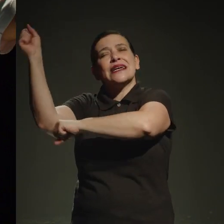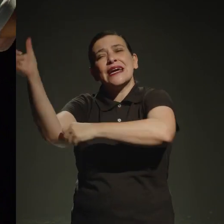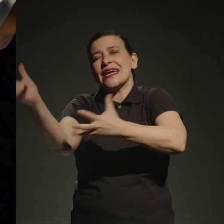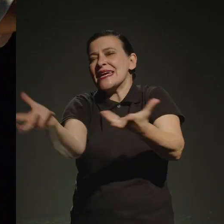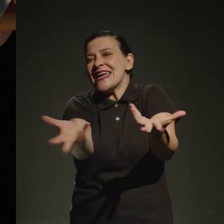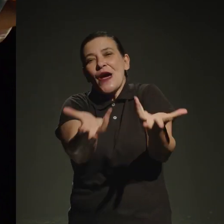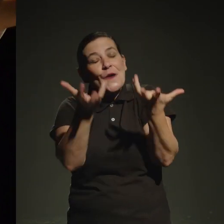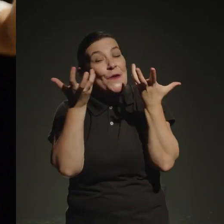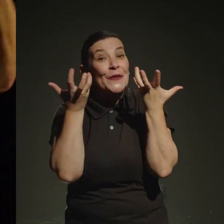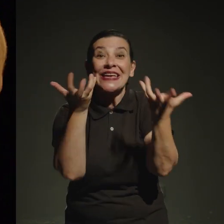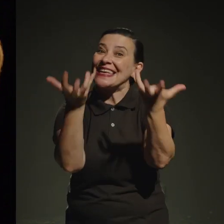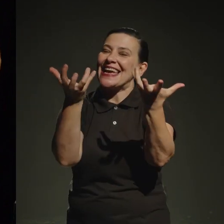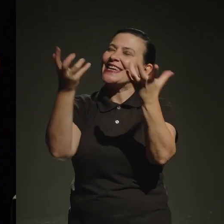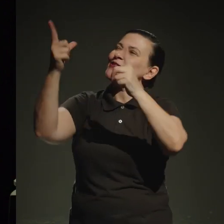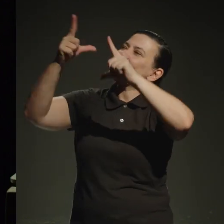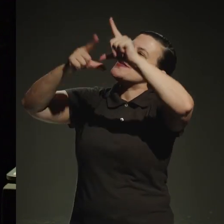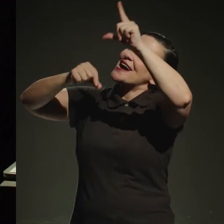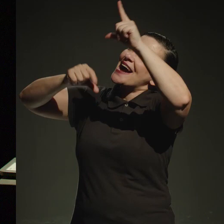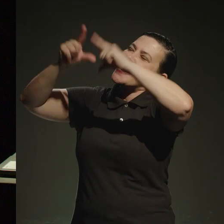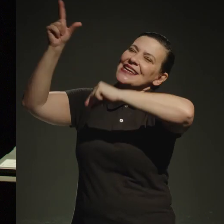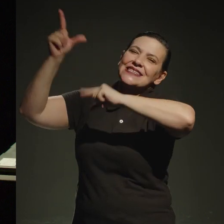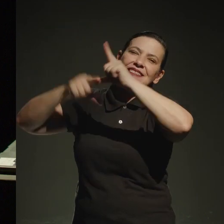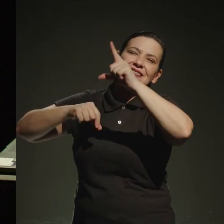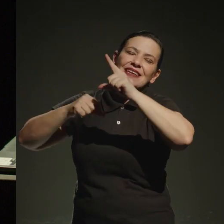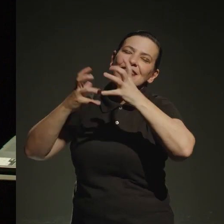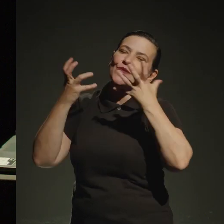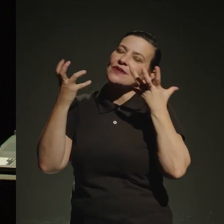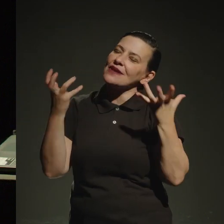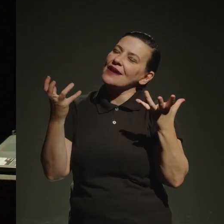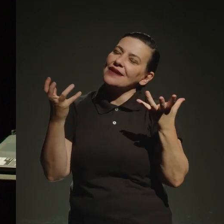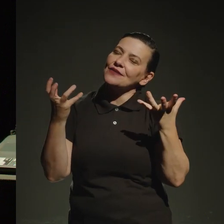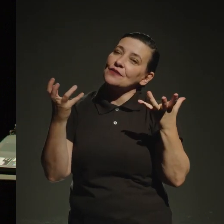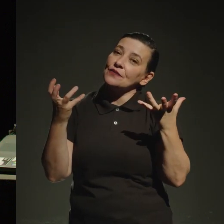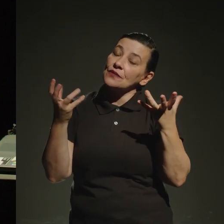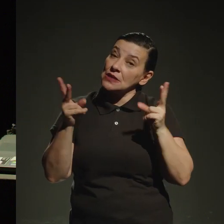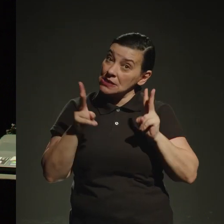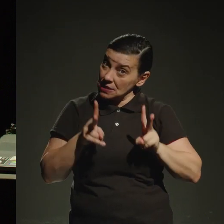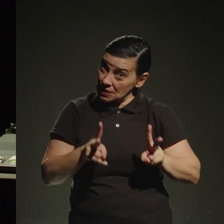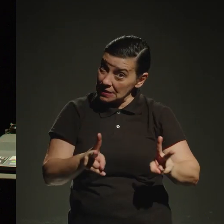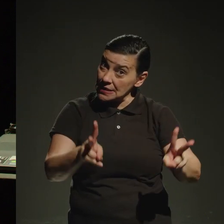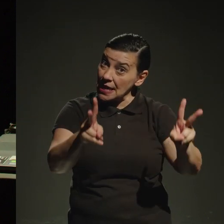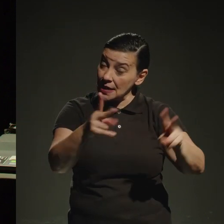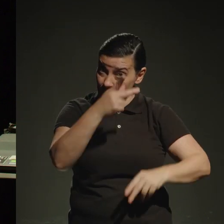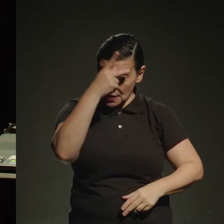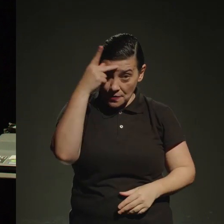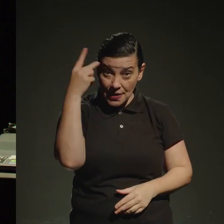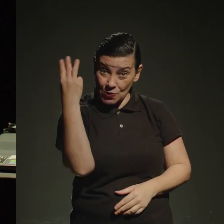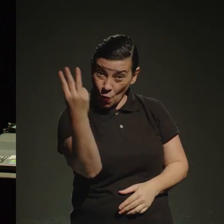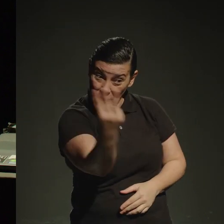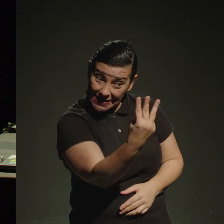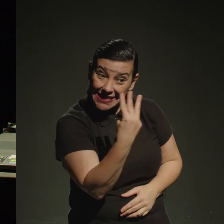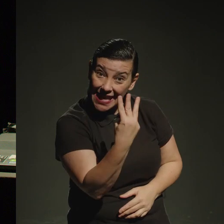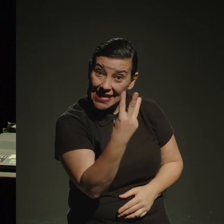a última baixeza, eu quero a estrela da manhã. Ator. Sempre. Quando estiverem